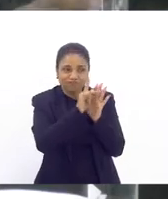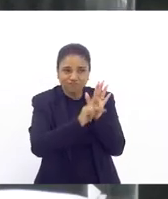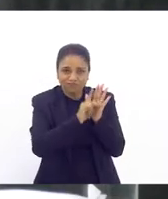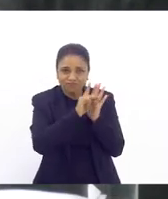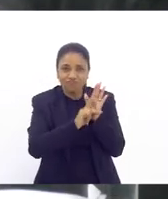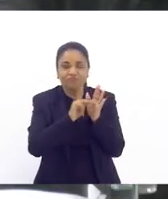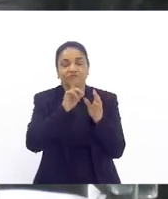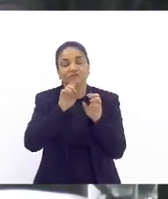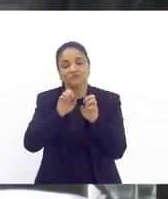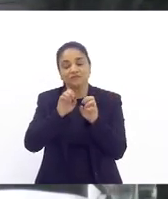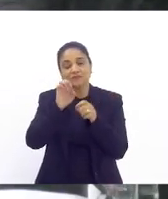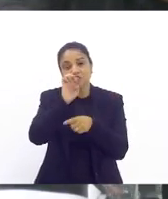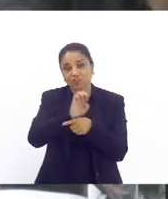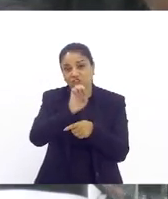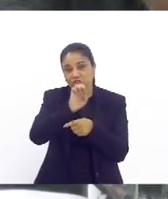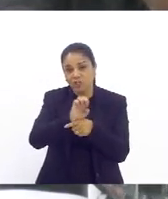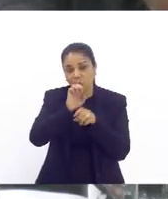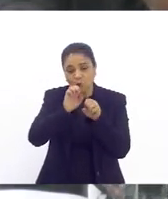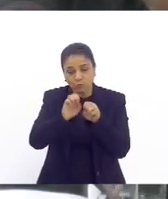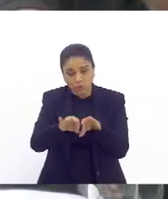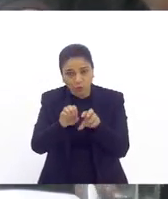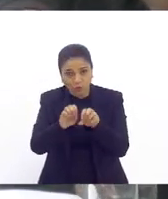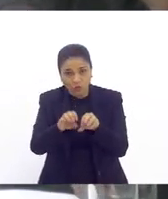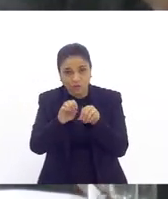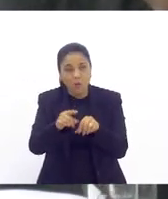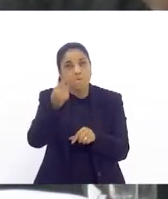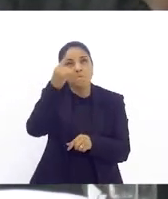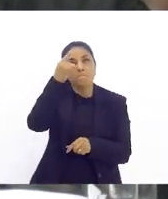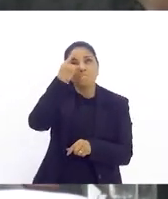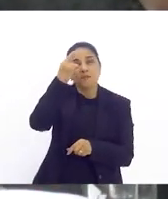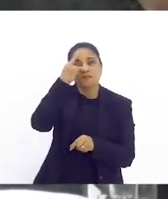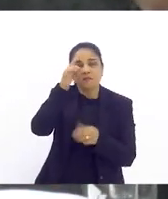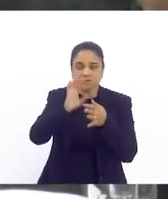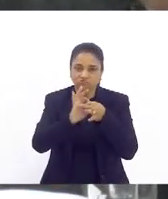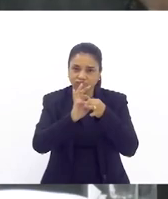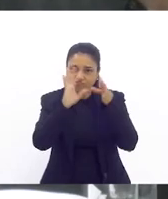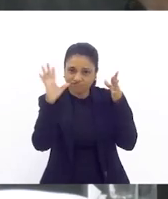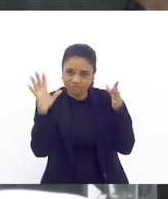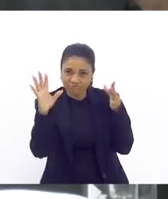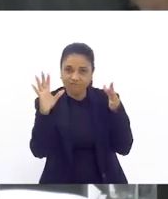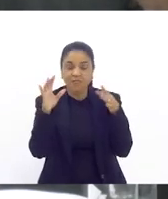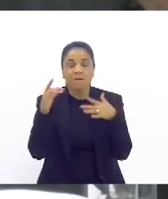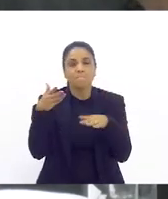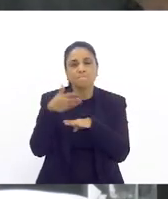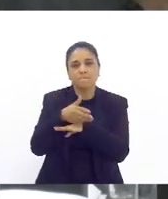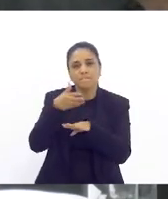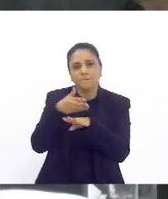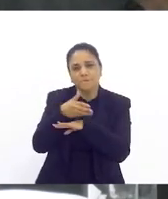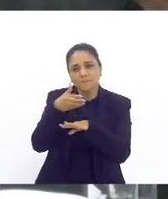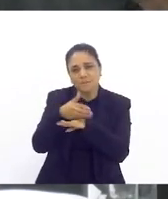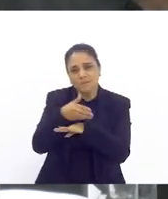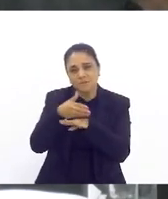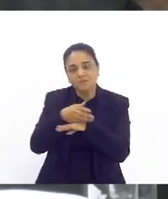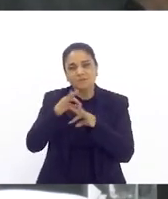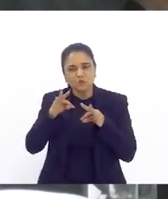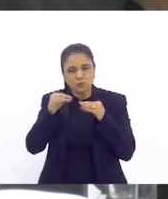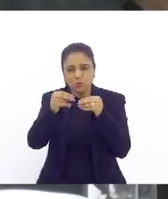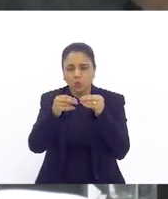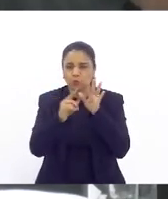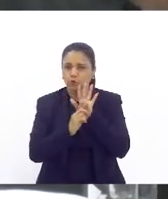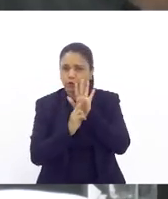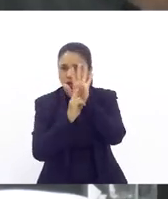de Educação que foi aqui pensado democraticamente com a participação de toda a